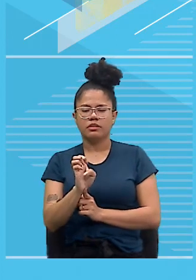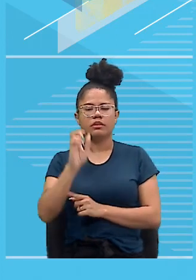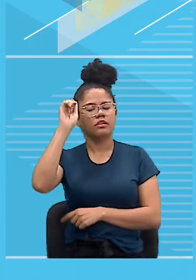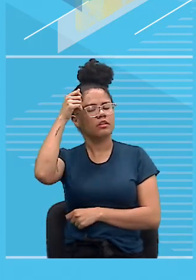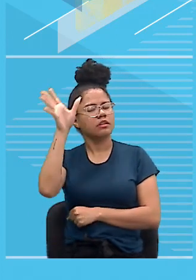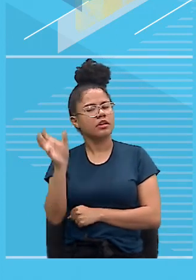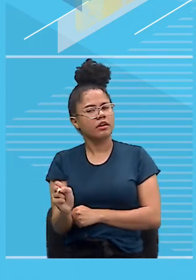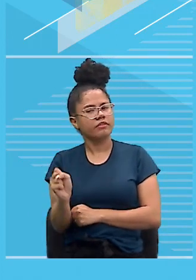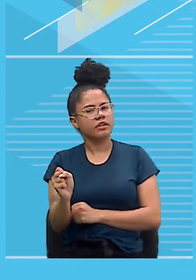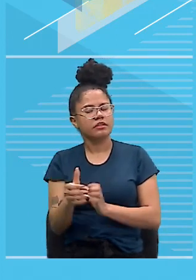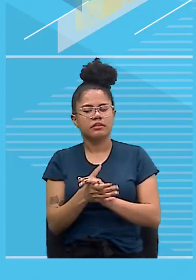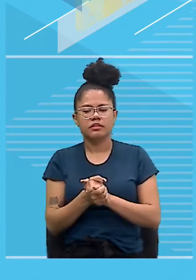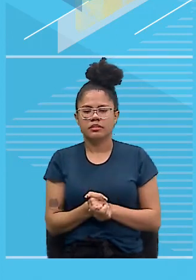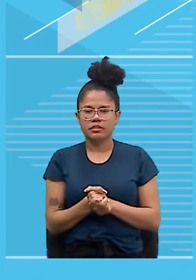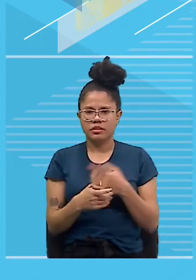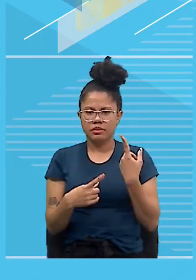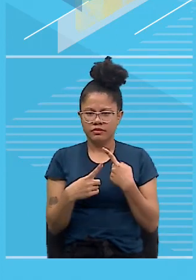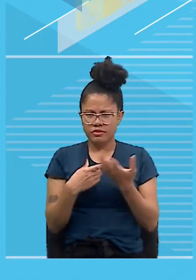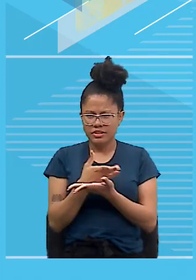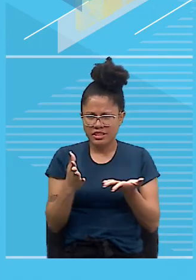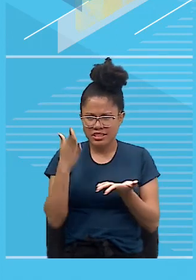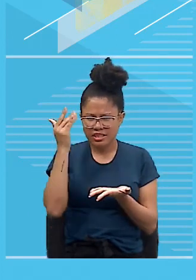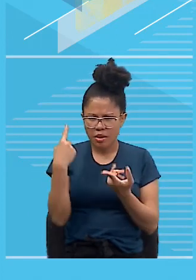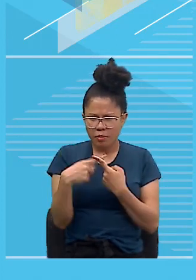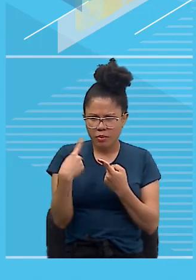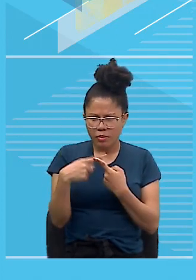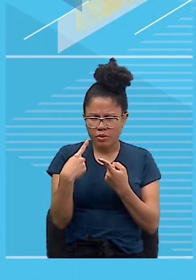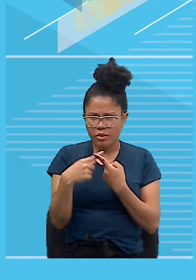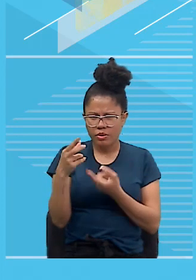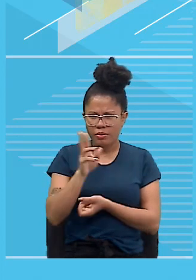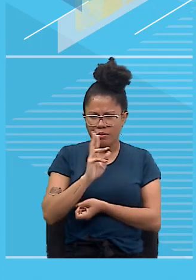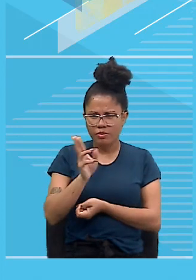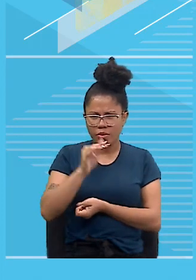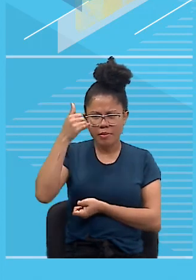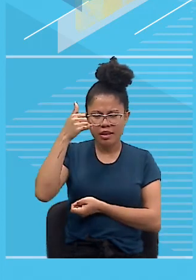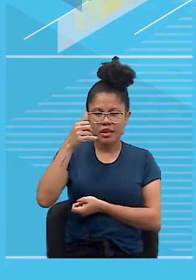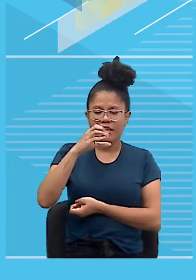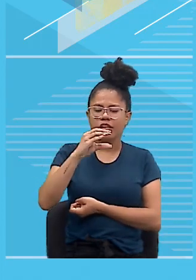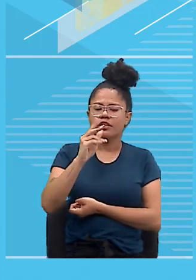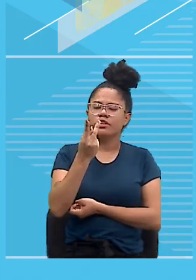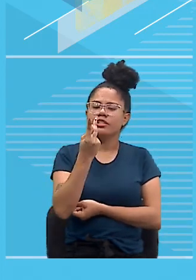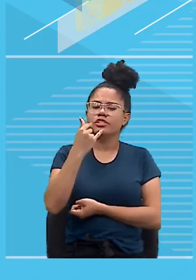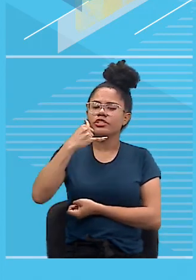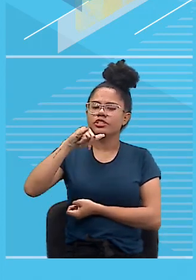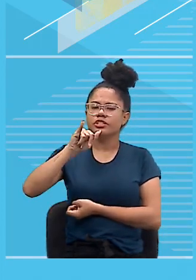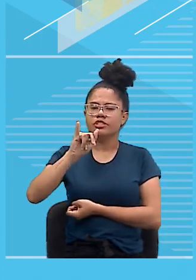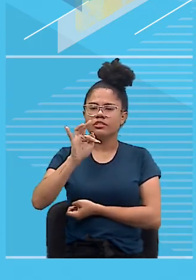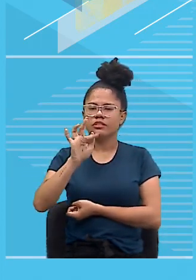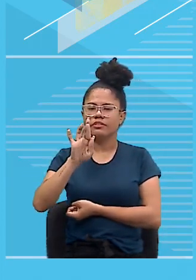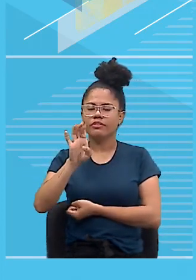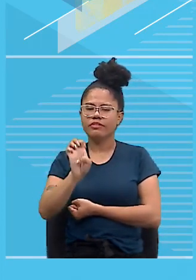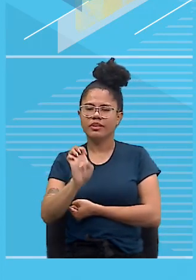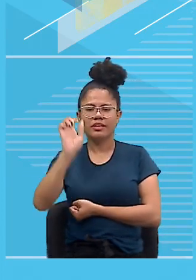todo mundo sabe porque que o nome é chifre da África sei não professor é